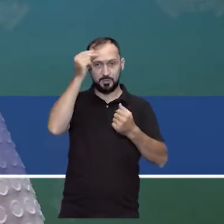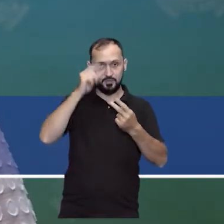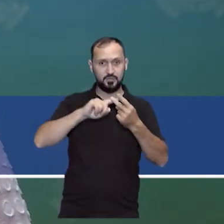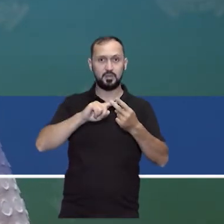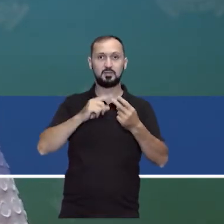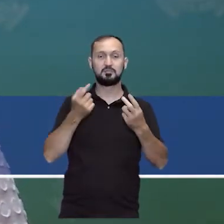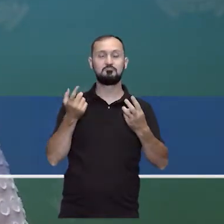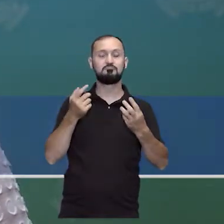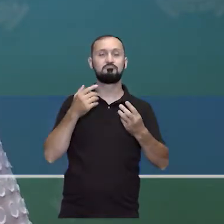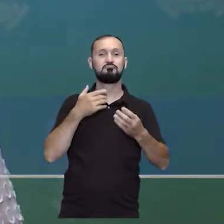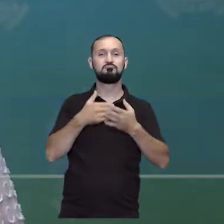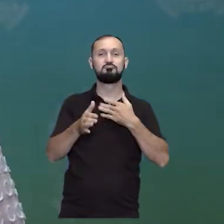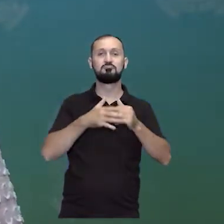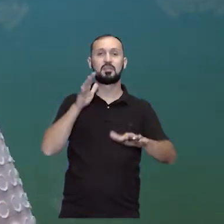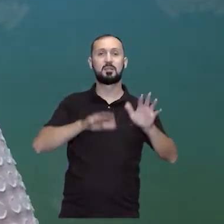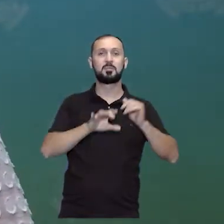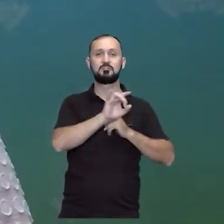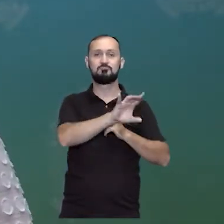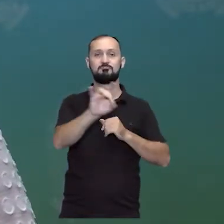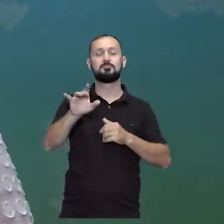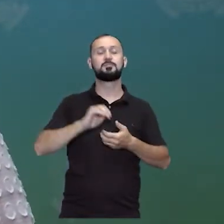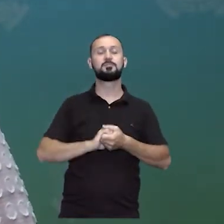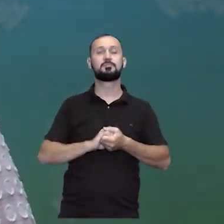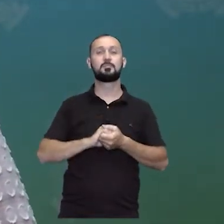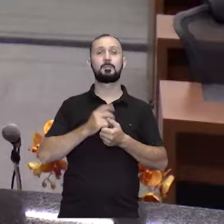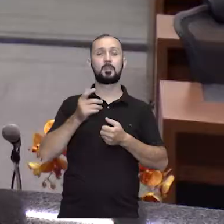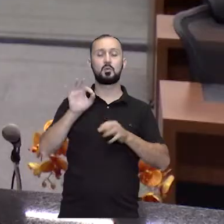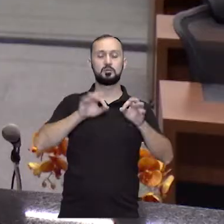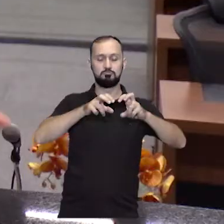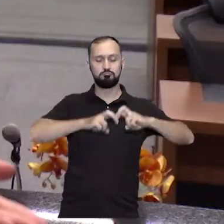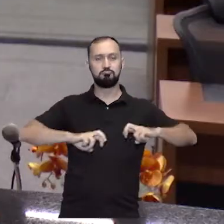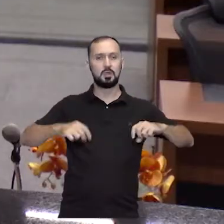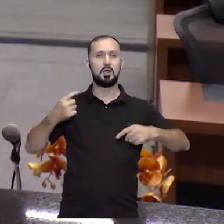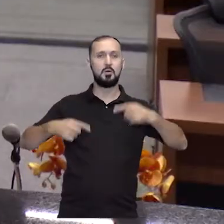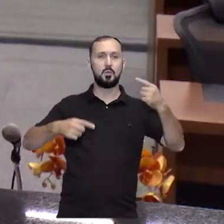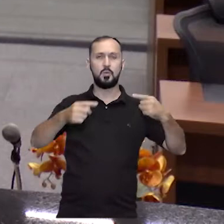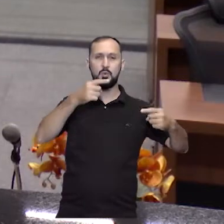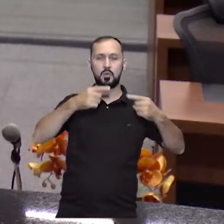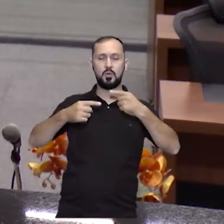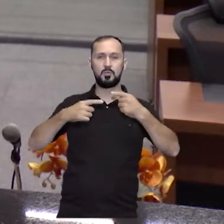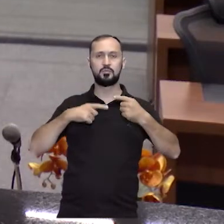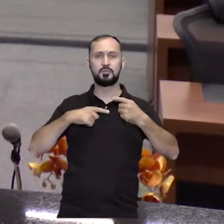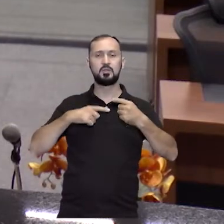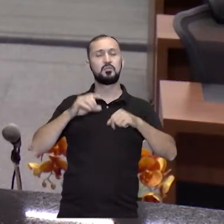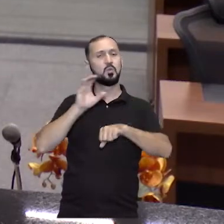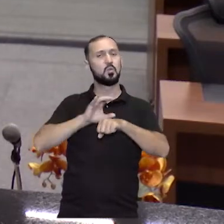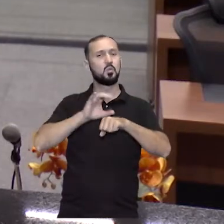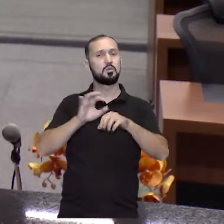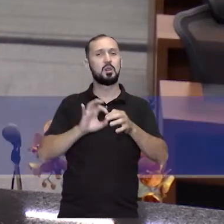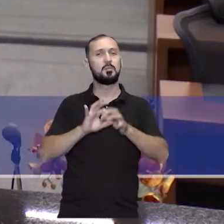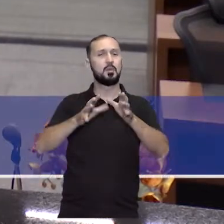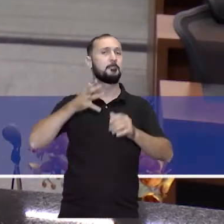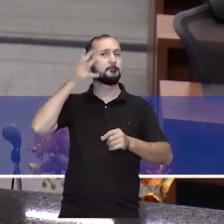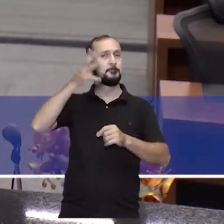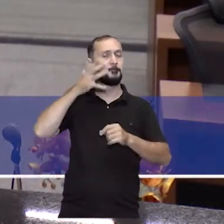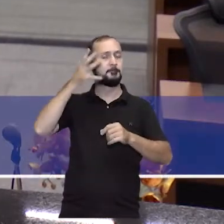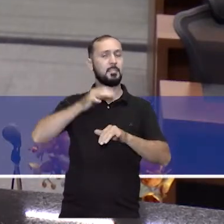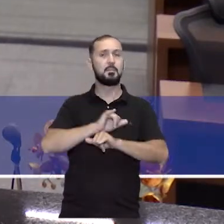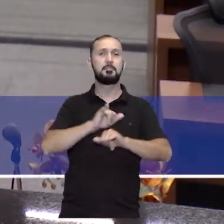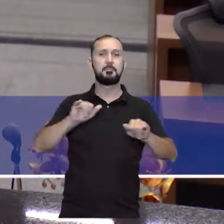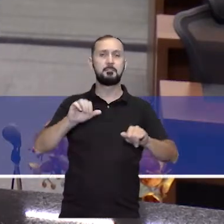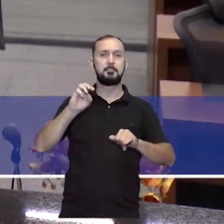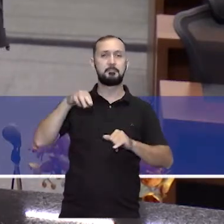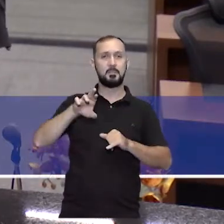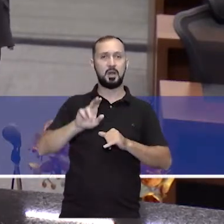vice-prefeitas, prefeitas, depende de cada uma de nós. Após a mesa redonda, o curso ofereceu palestras com os